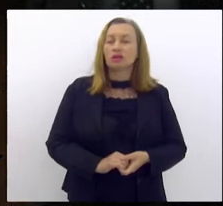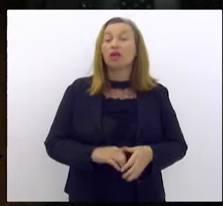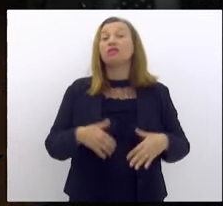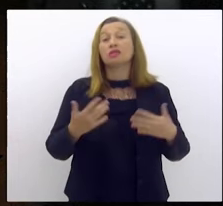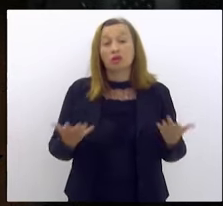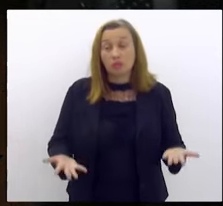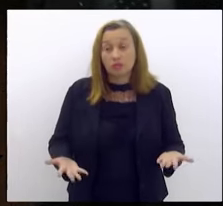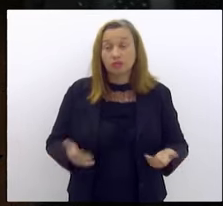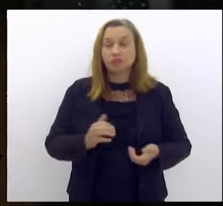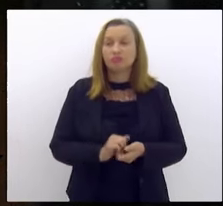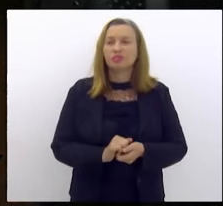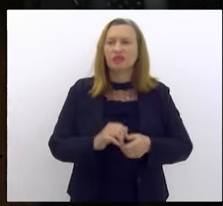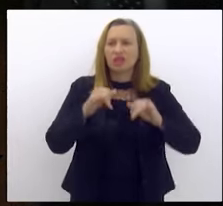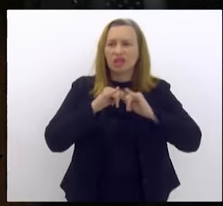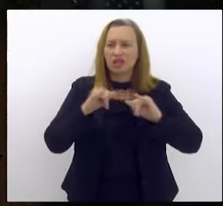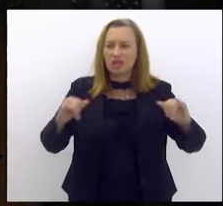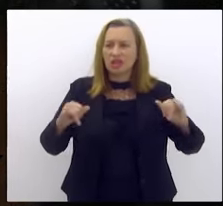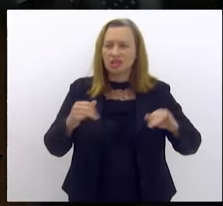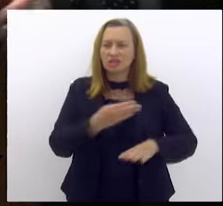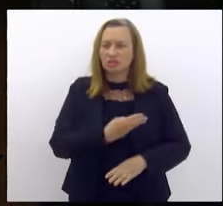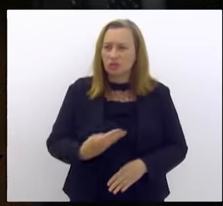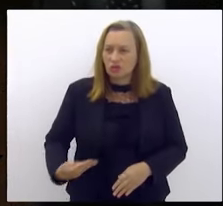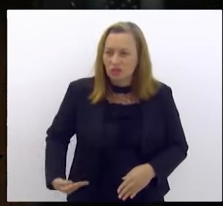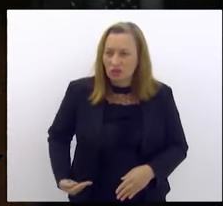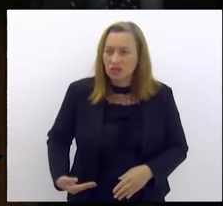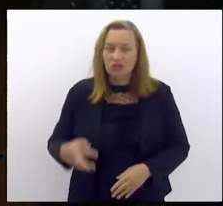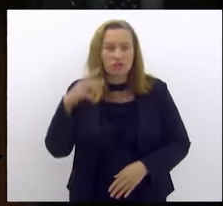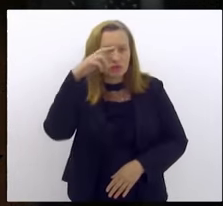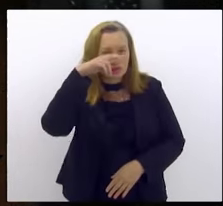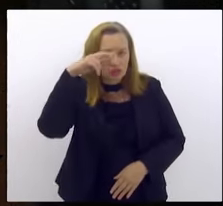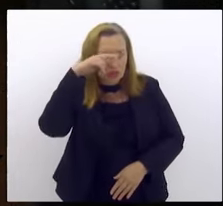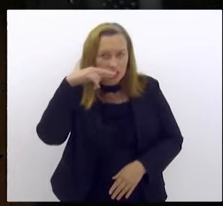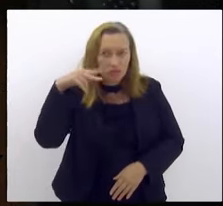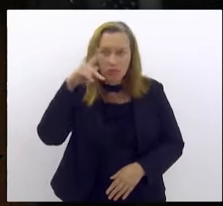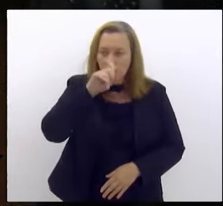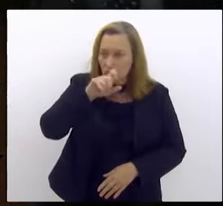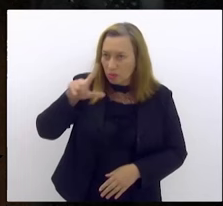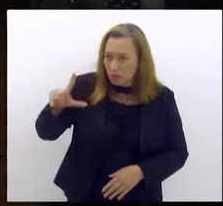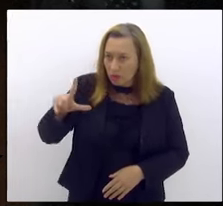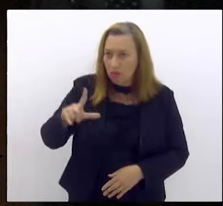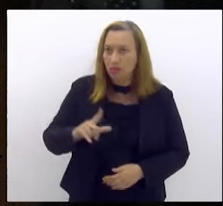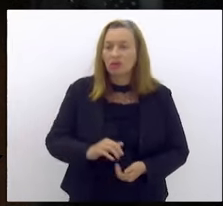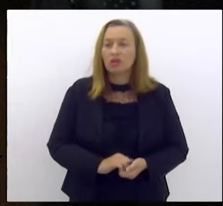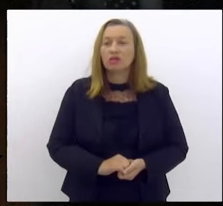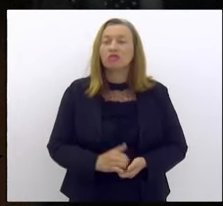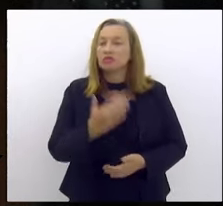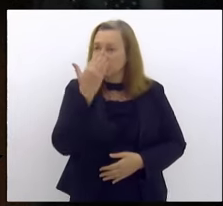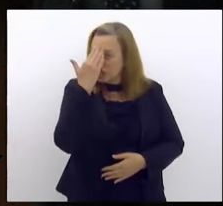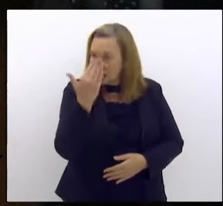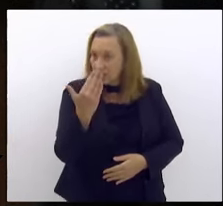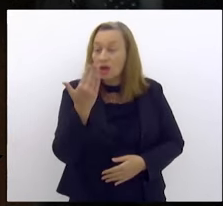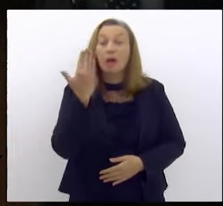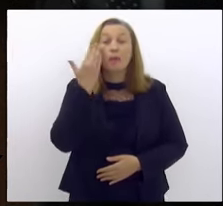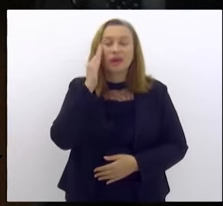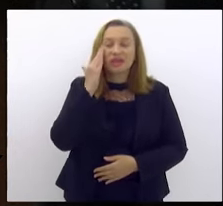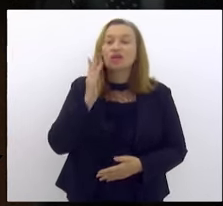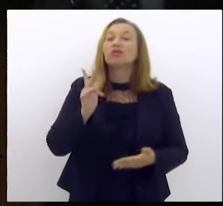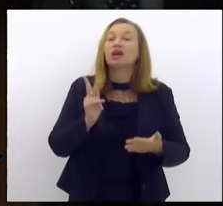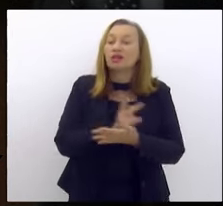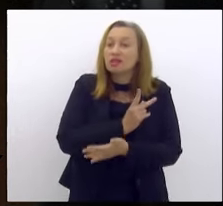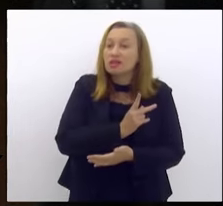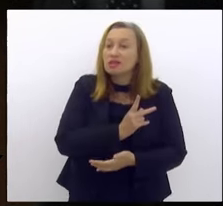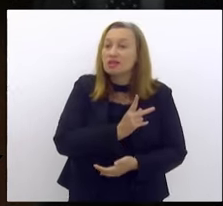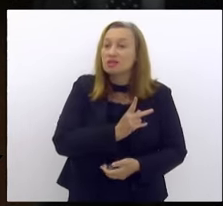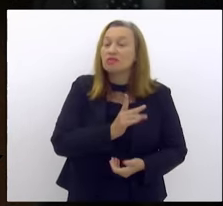Então, declarações do governador e fiscalizações do deputado Pobel, por exemplo, em UPAs, foram de agradecimento para entender o que estava havendo de